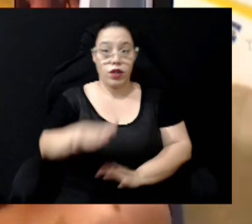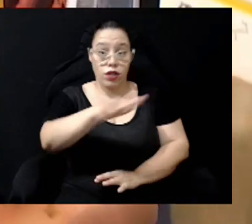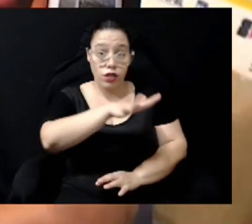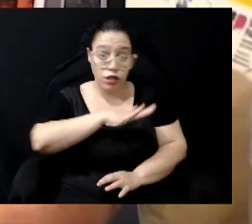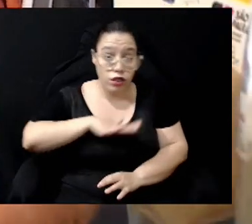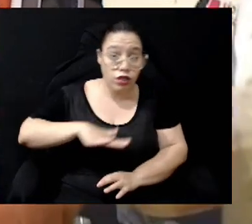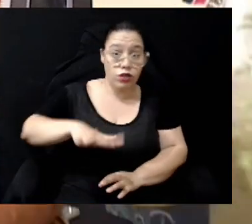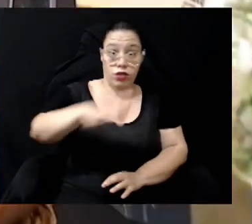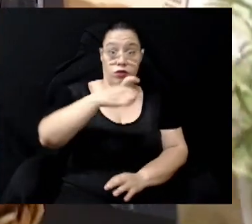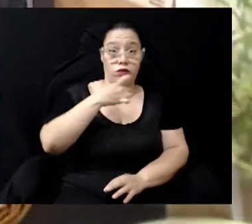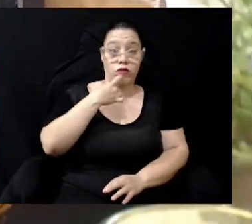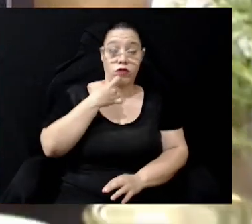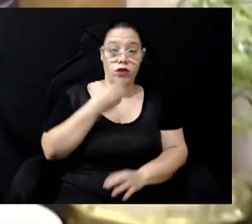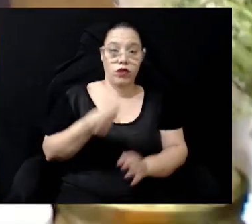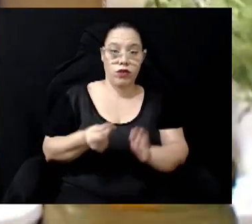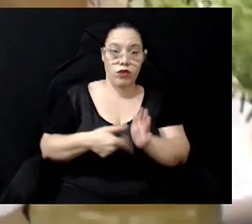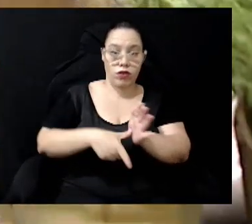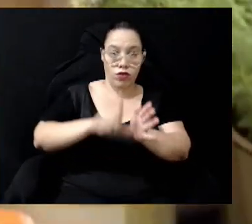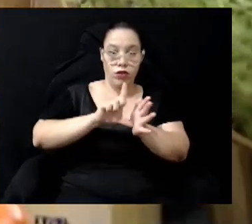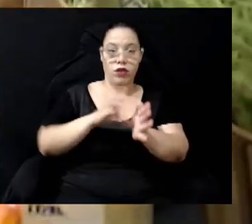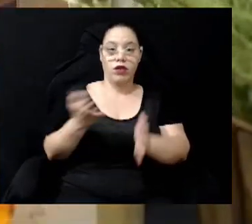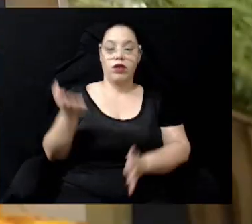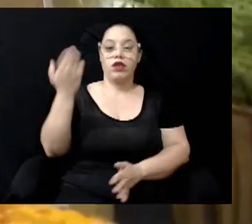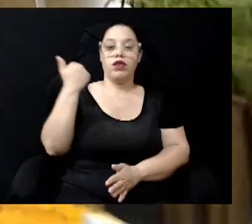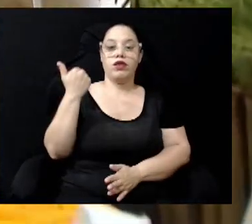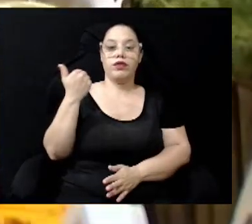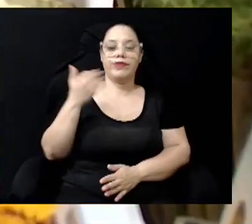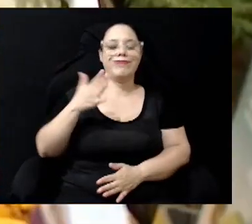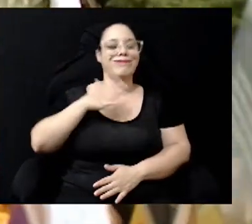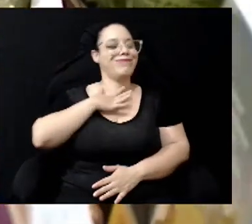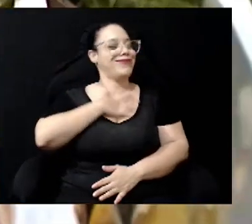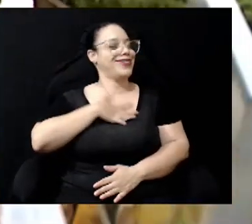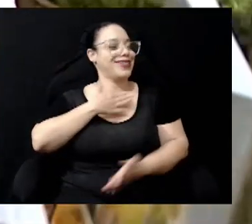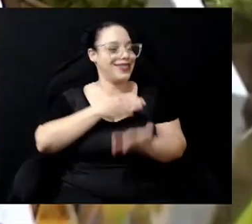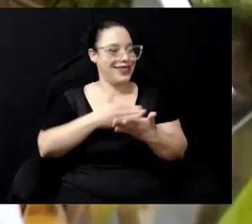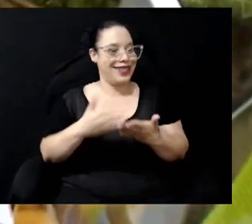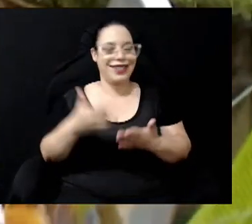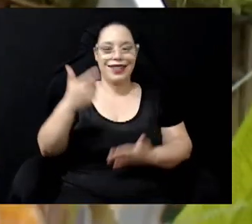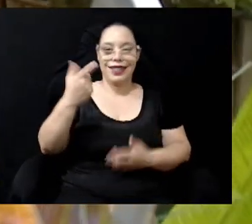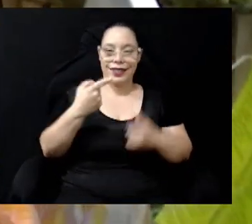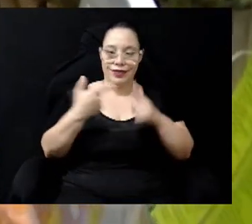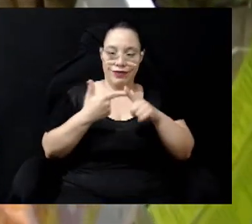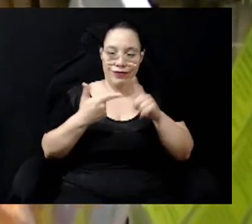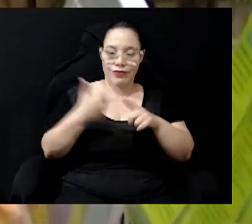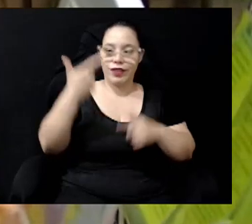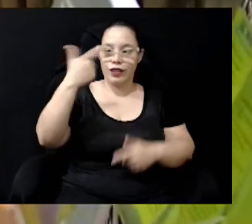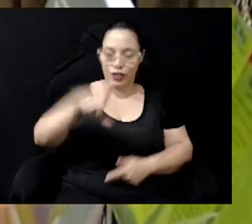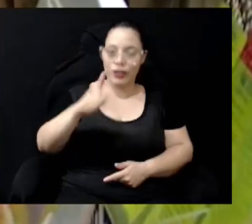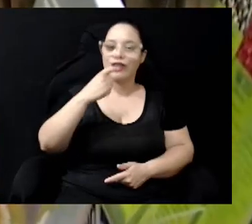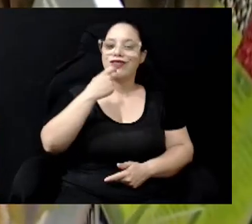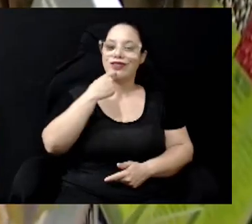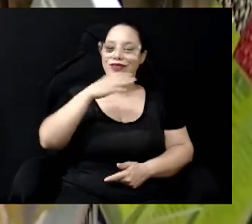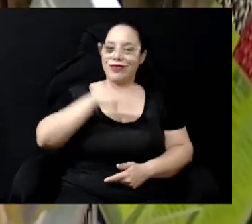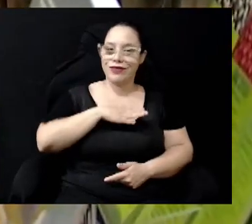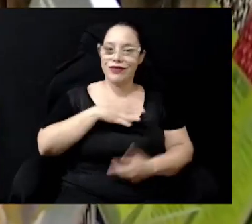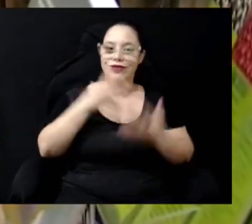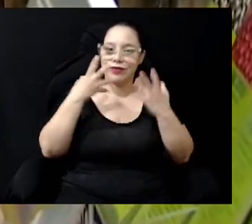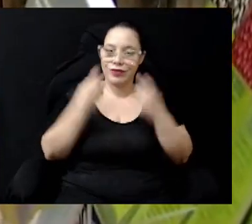etapa anterior e temos a satisfação de começarmos a segunda etapa por Campinas, reconhecendo a